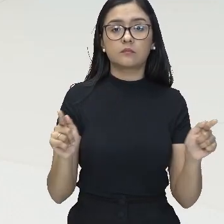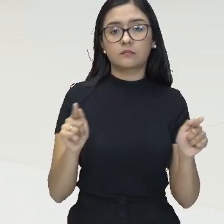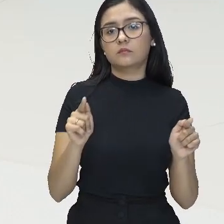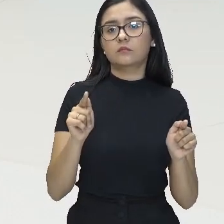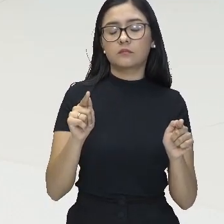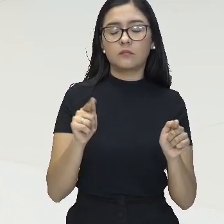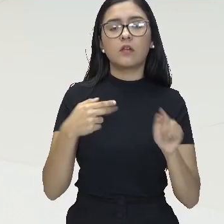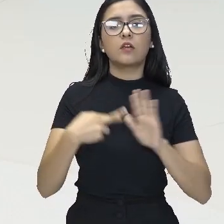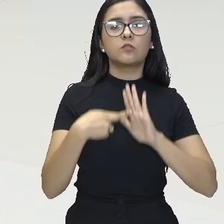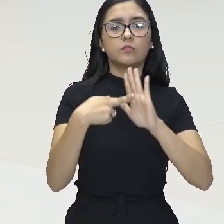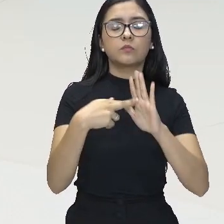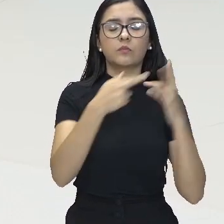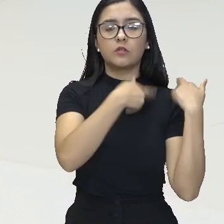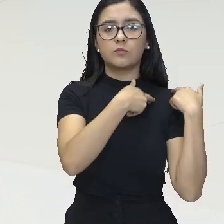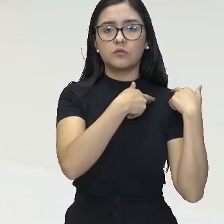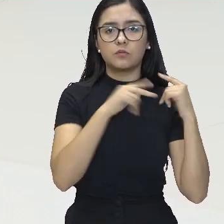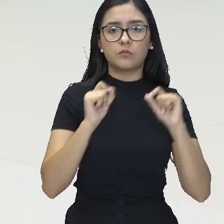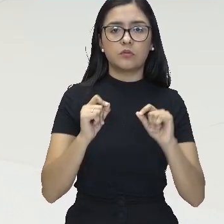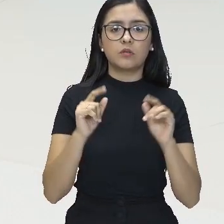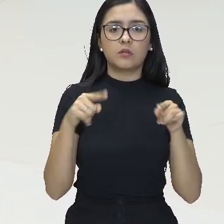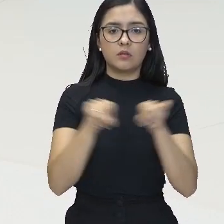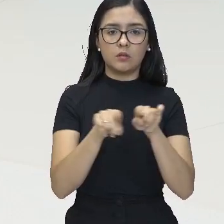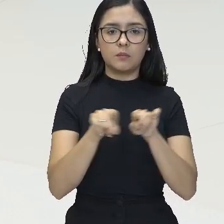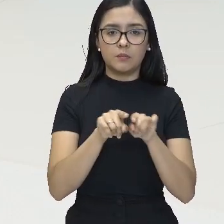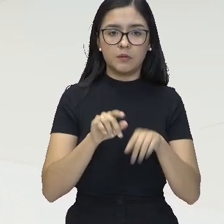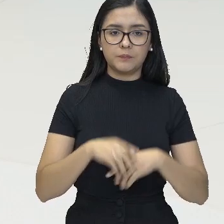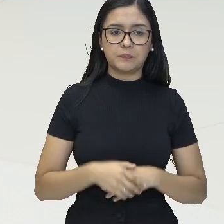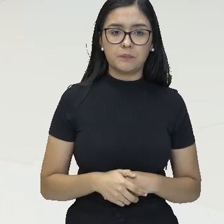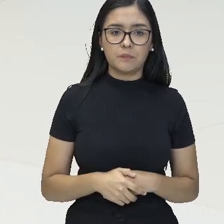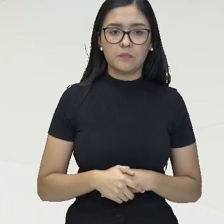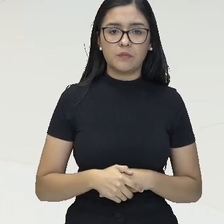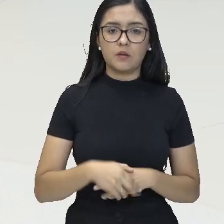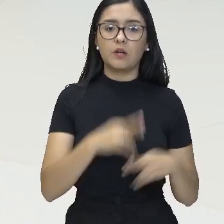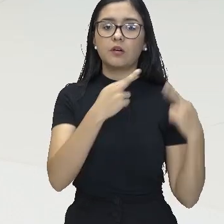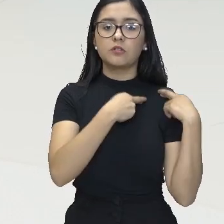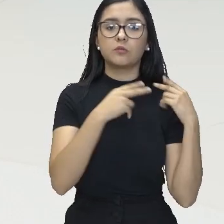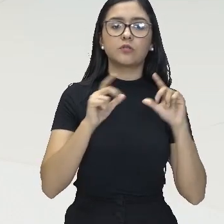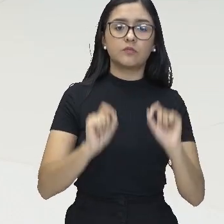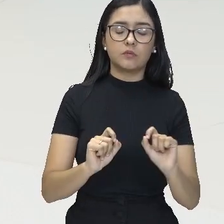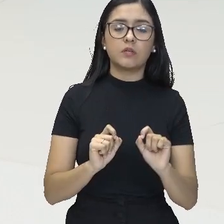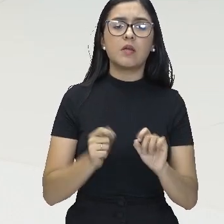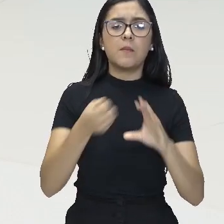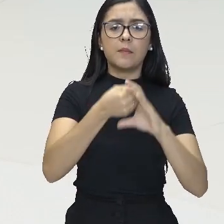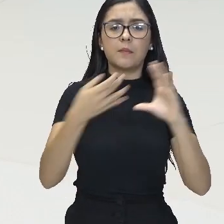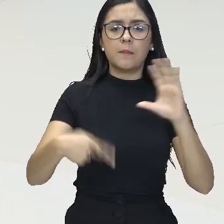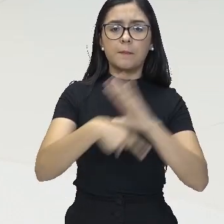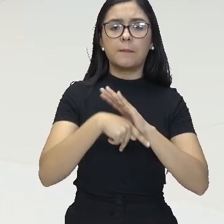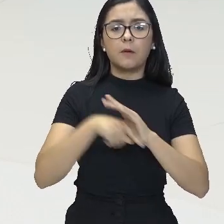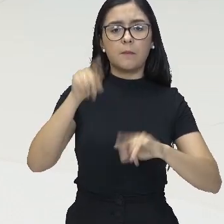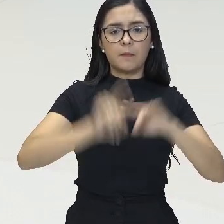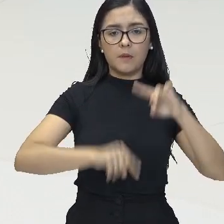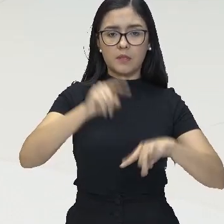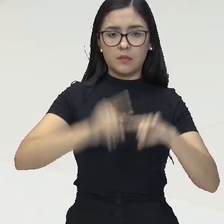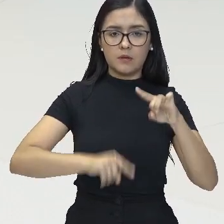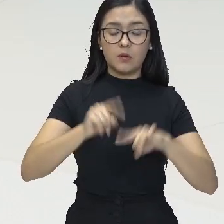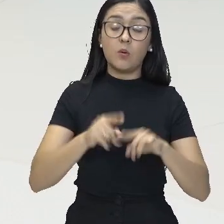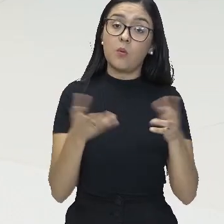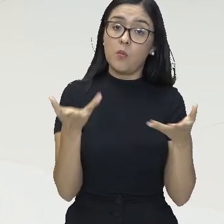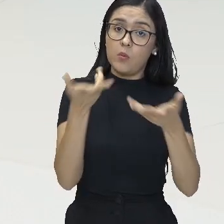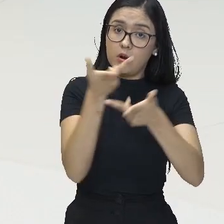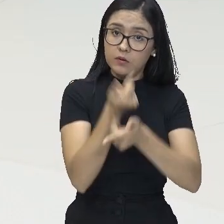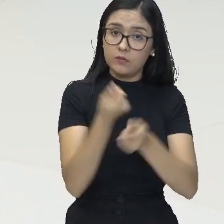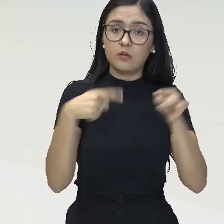que é responsável, a classe de palavra, perdão, que é responsável por caracterizar ou